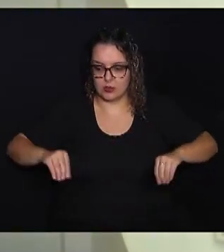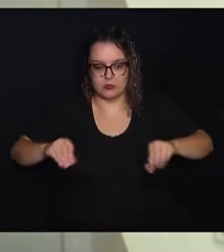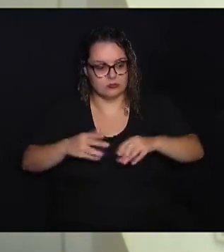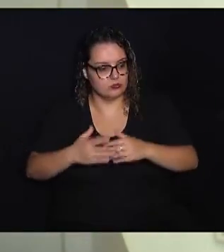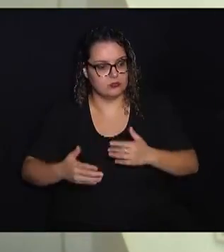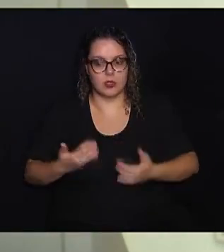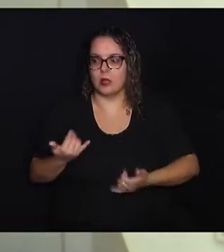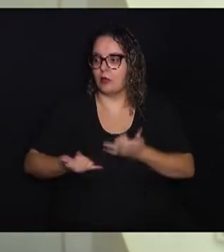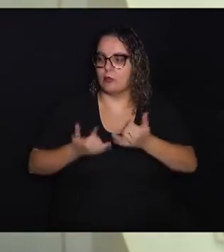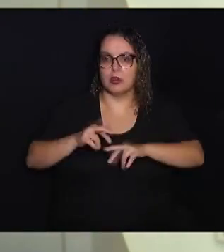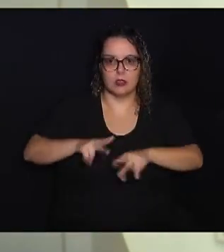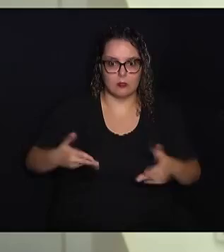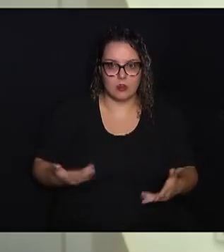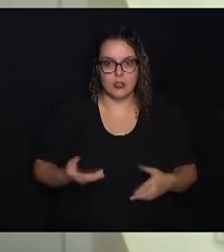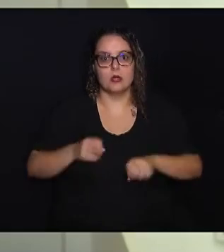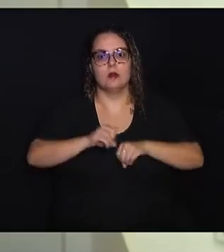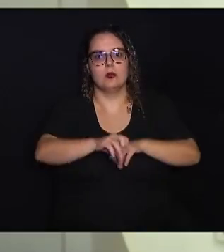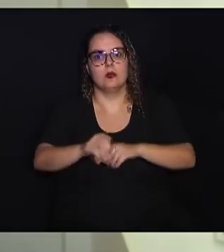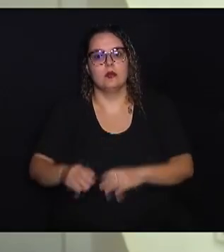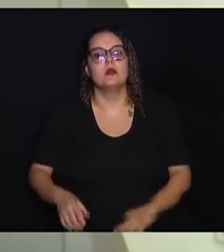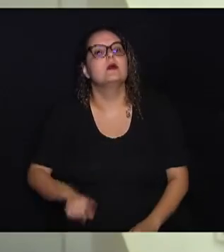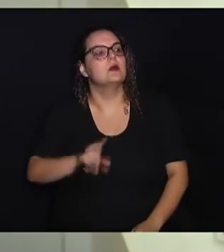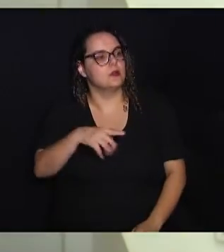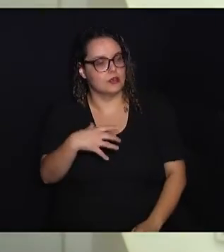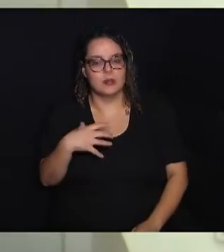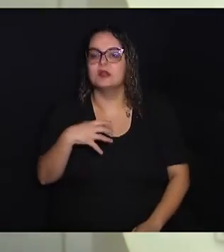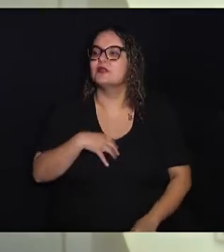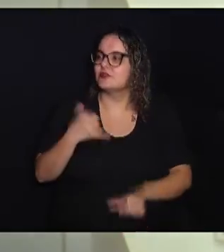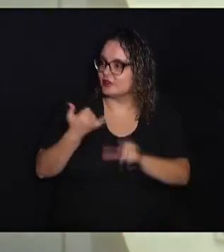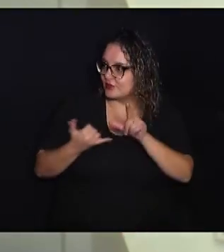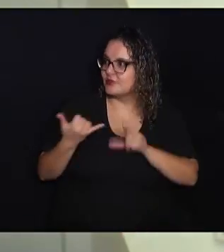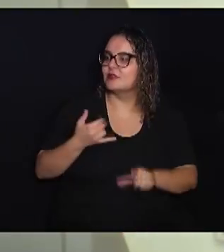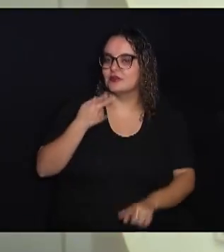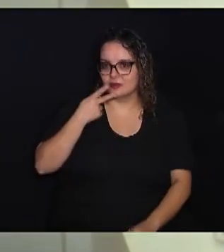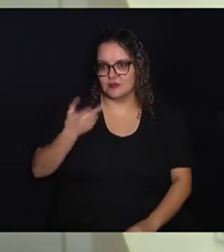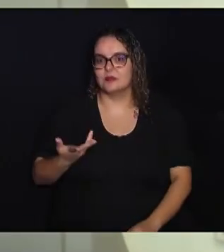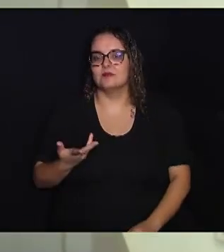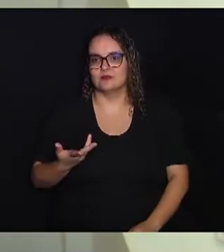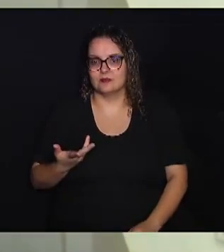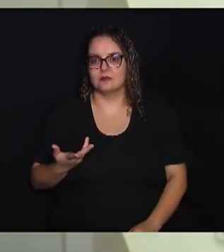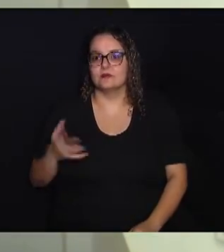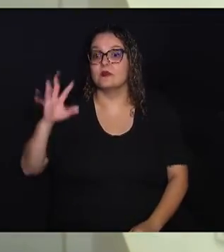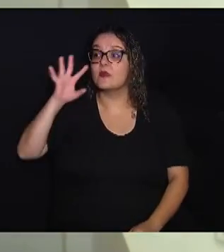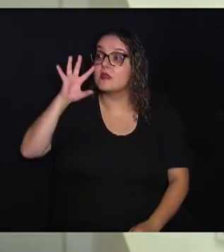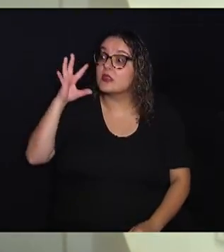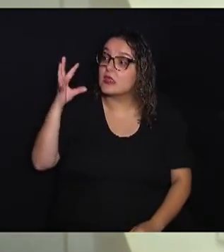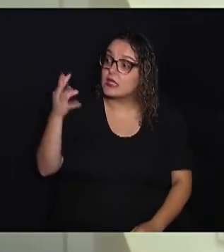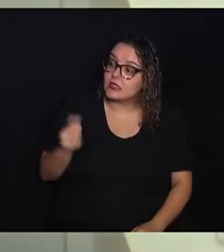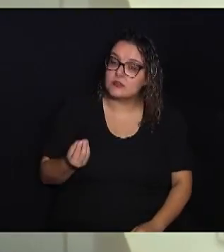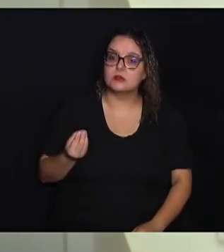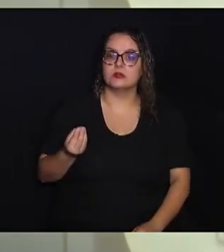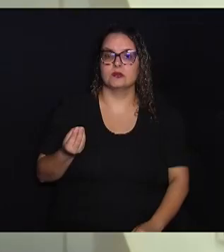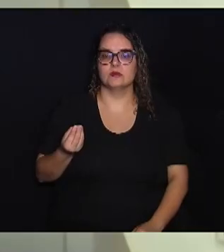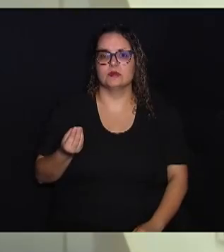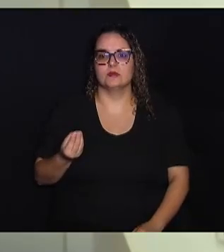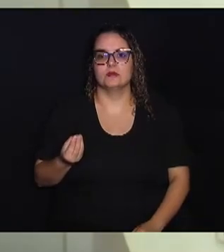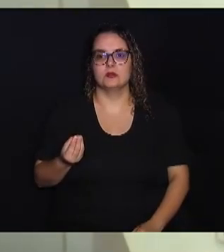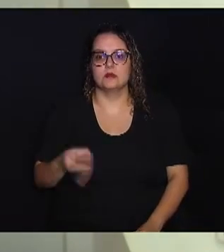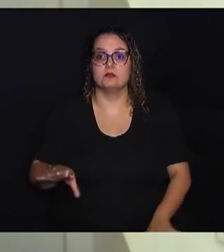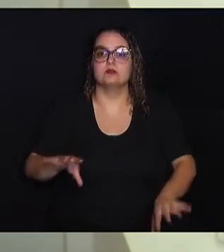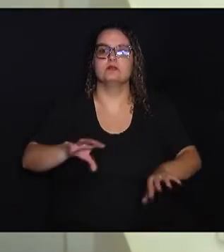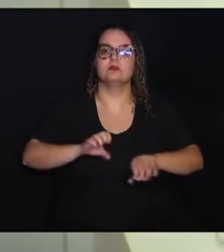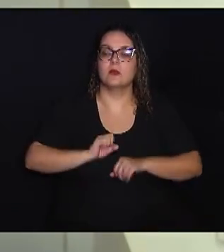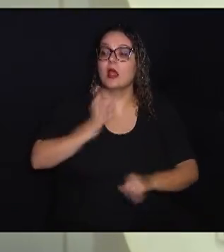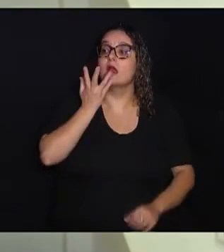esse conhecimento. De forma lúdica, eu falo, né? Esse conhecimento, ele se apropria, a criança